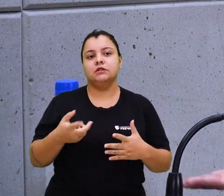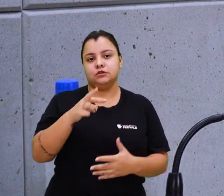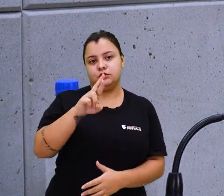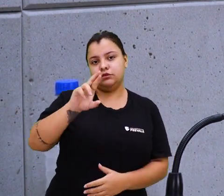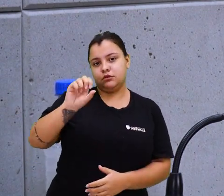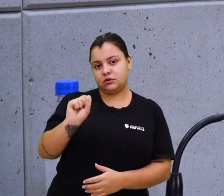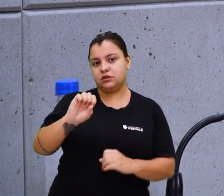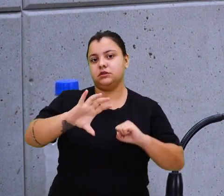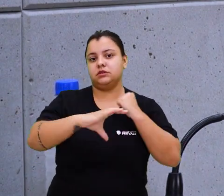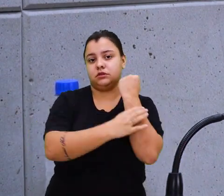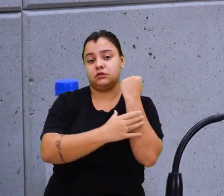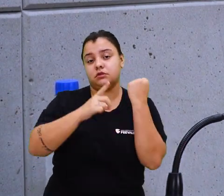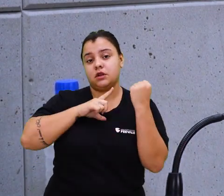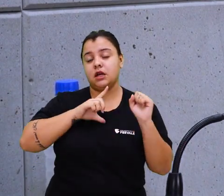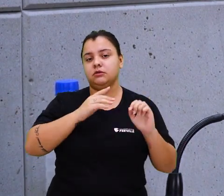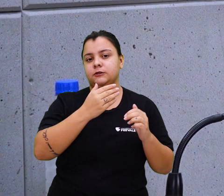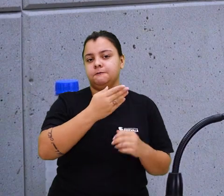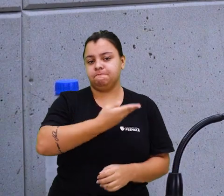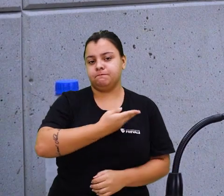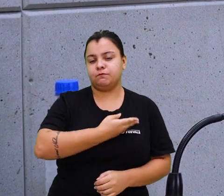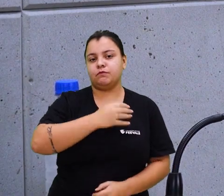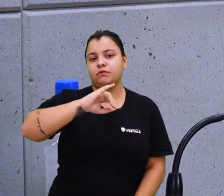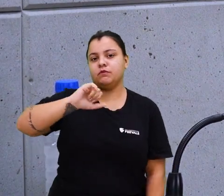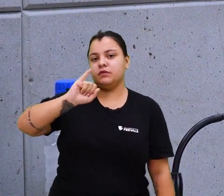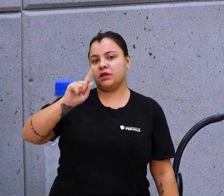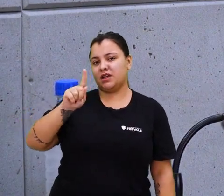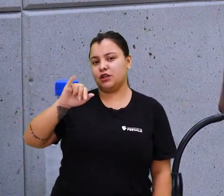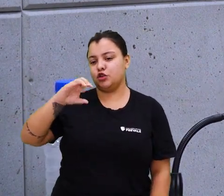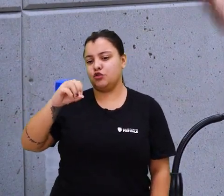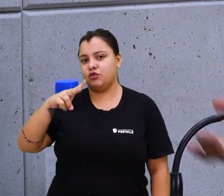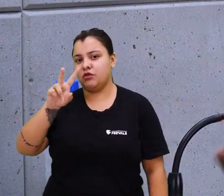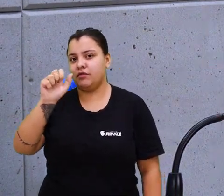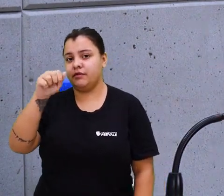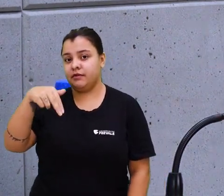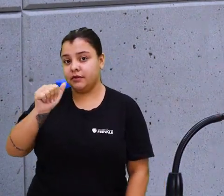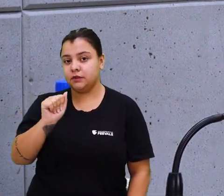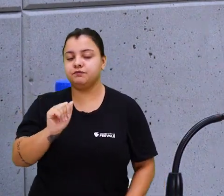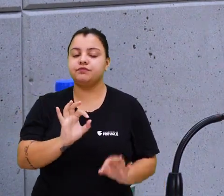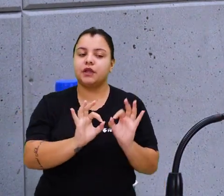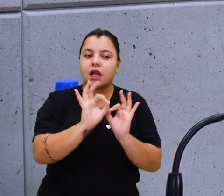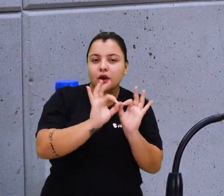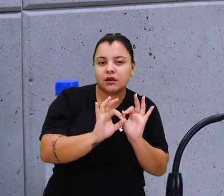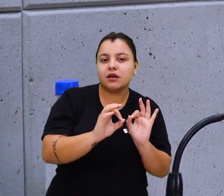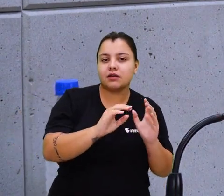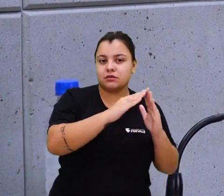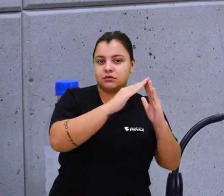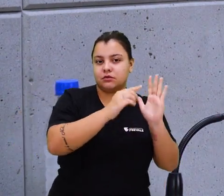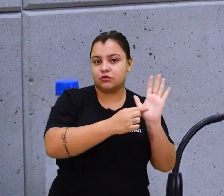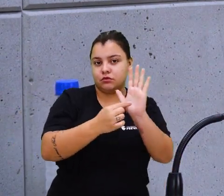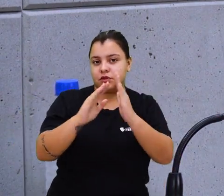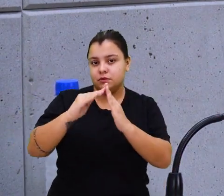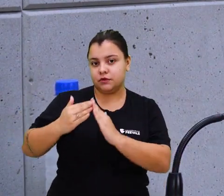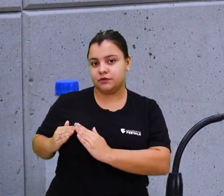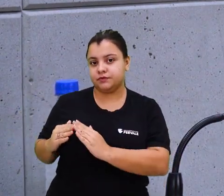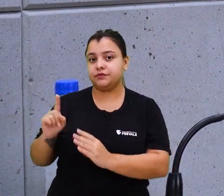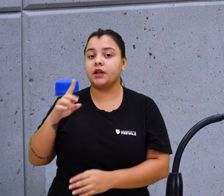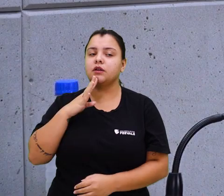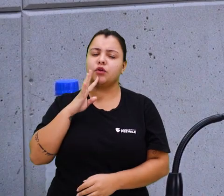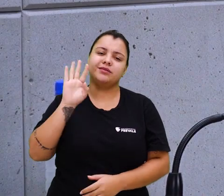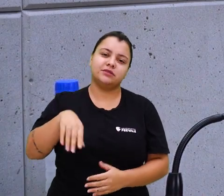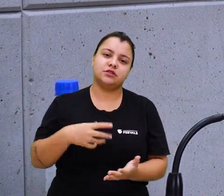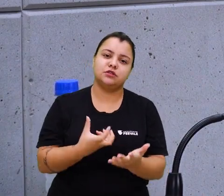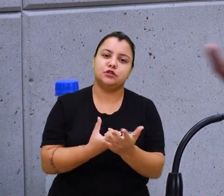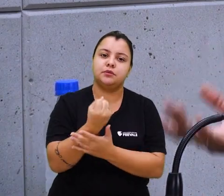seguro eu tenho uma grande amiga que é Giovana fopa e que organizou todo o Expo favela né E que daí ela já conhecia o preto